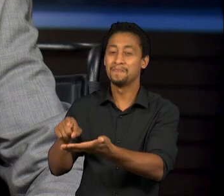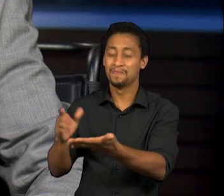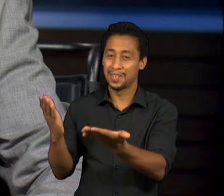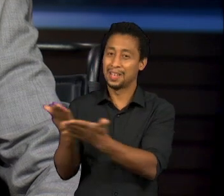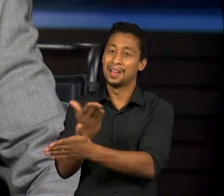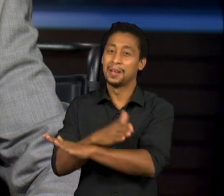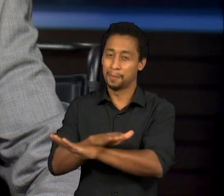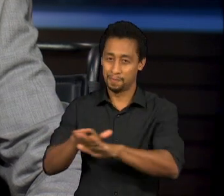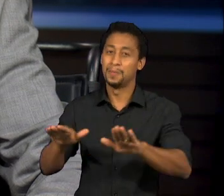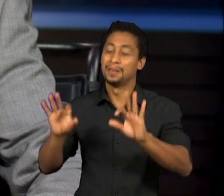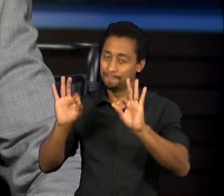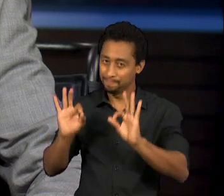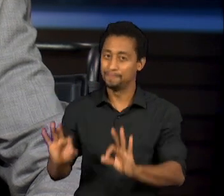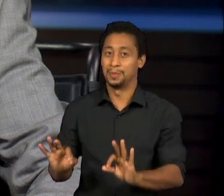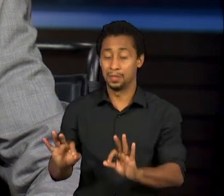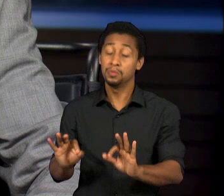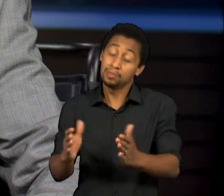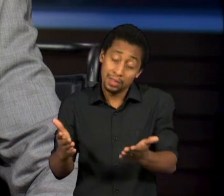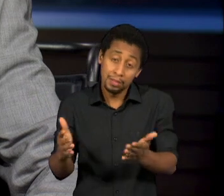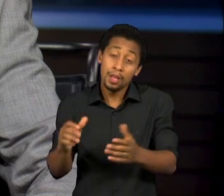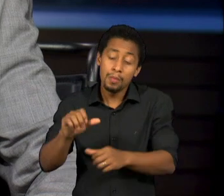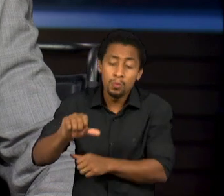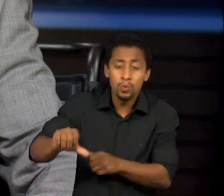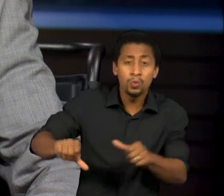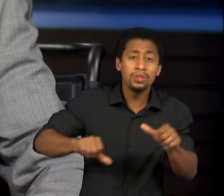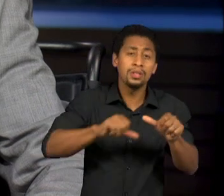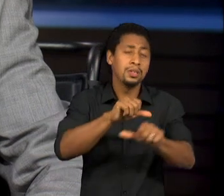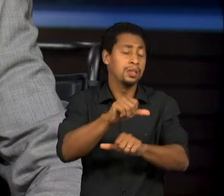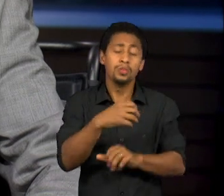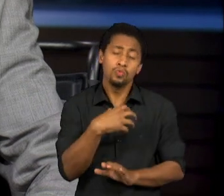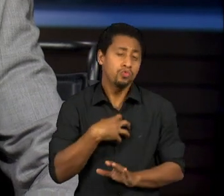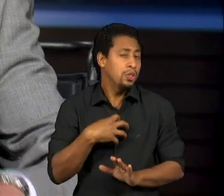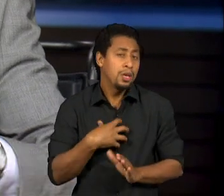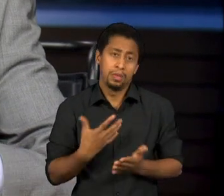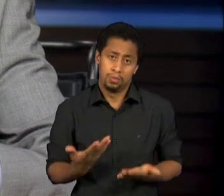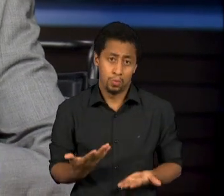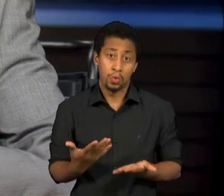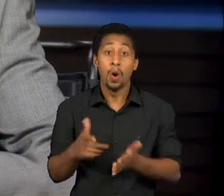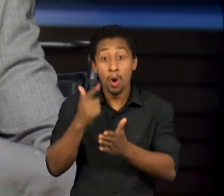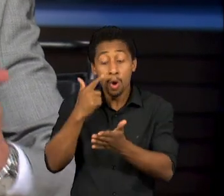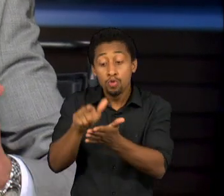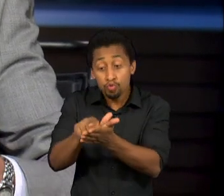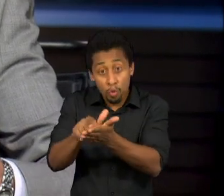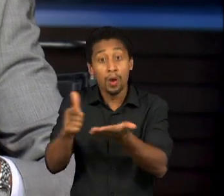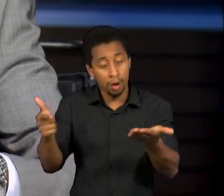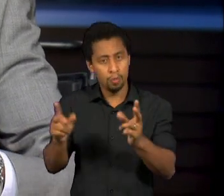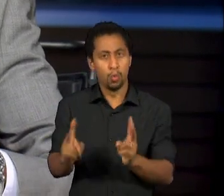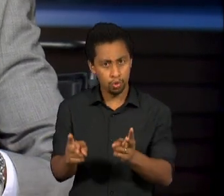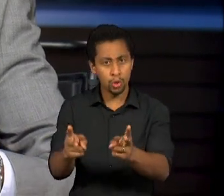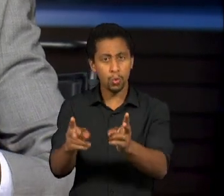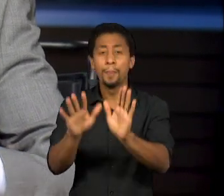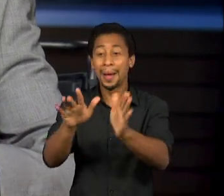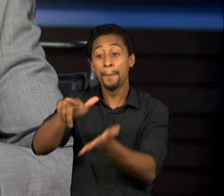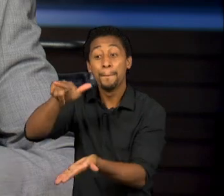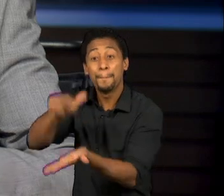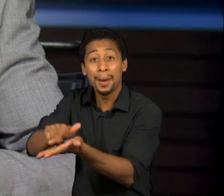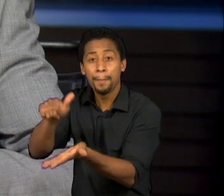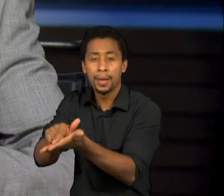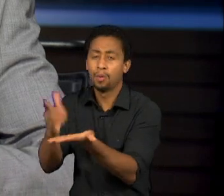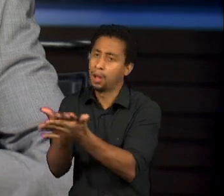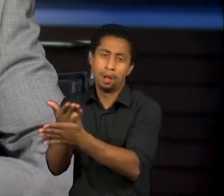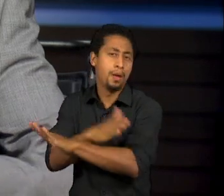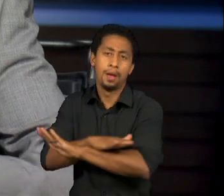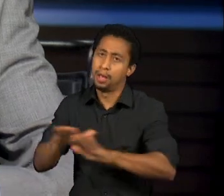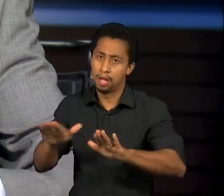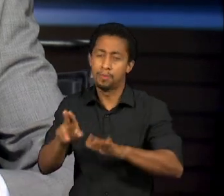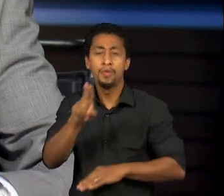do sistema de entrega do jornal. O jornal deixa de ser entregue num papel e ele passa a ser entregue de